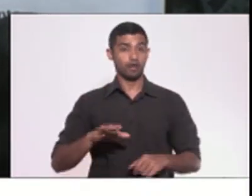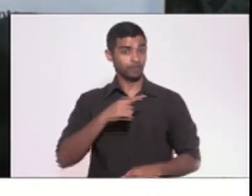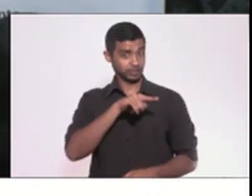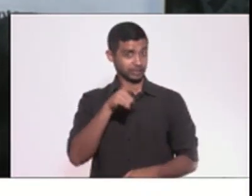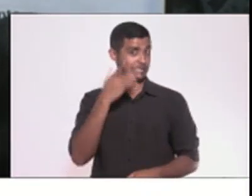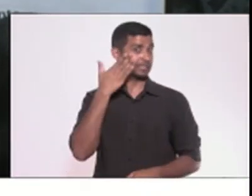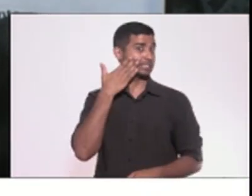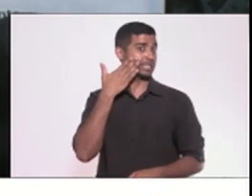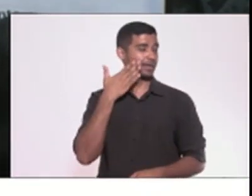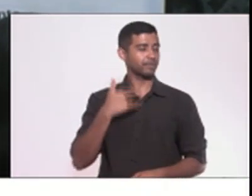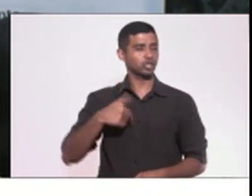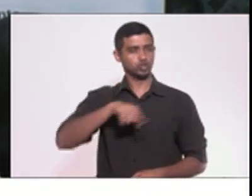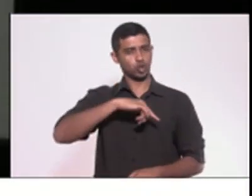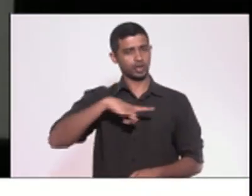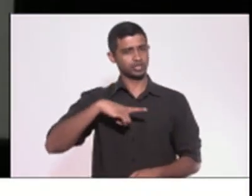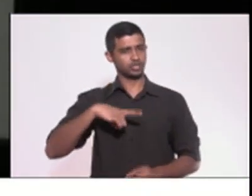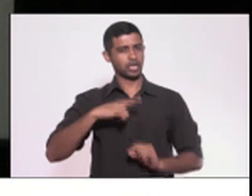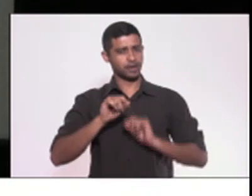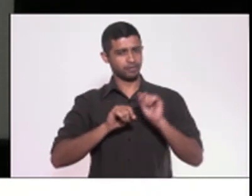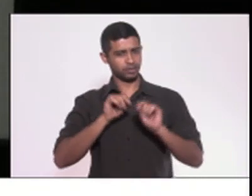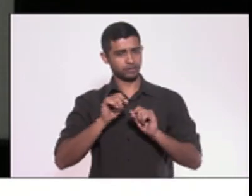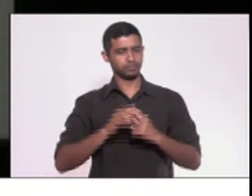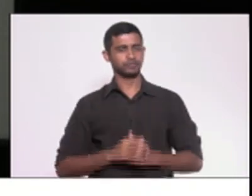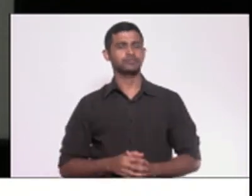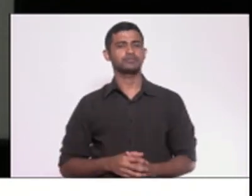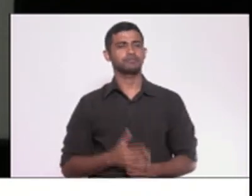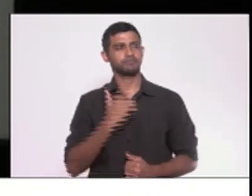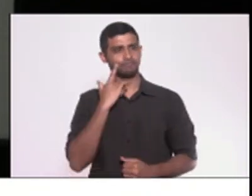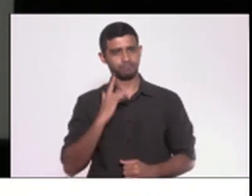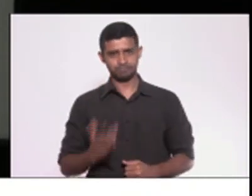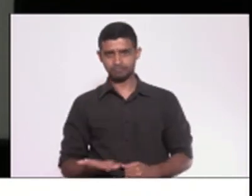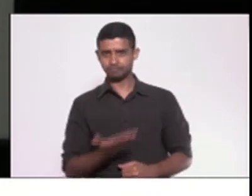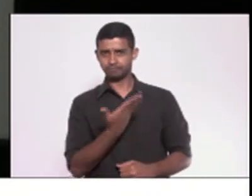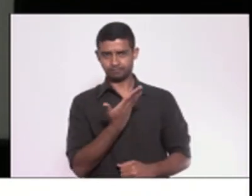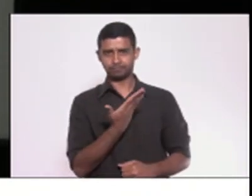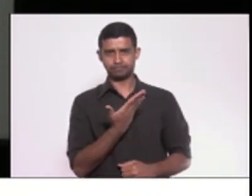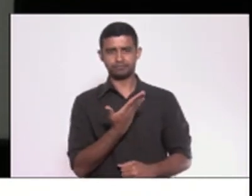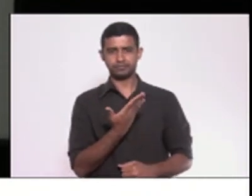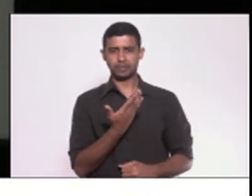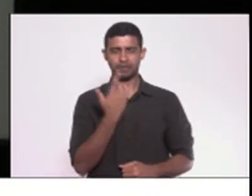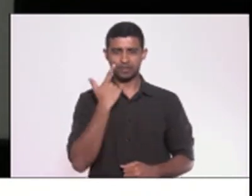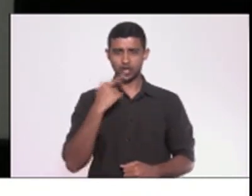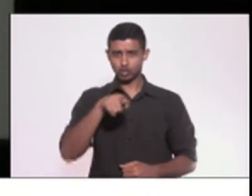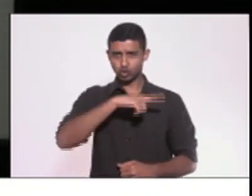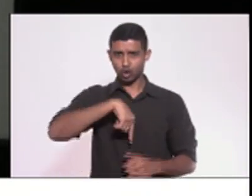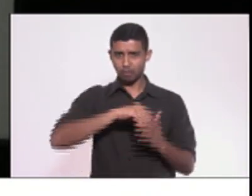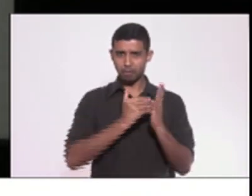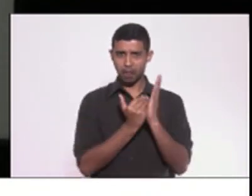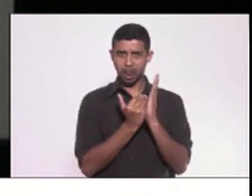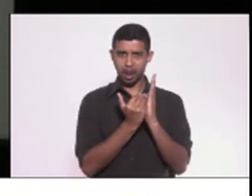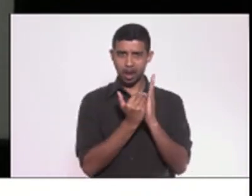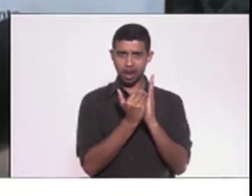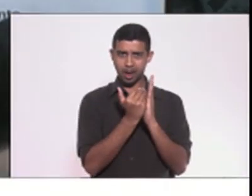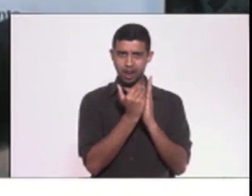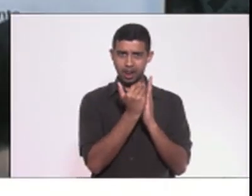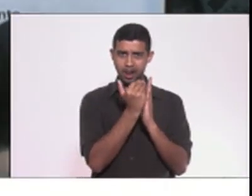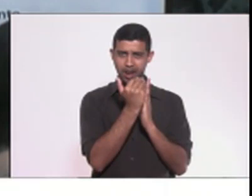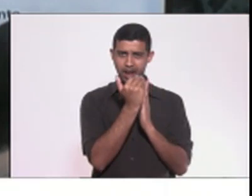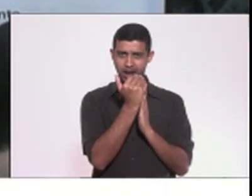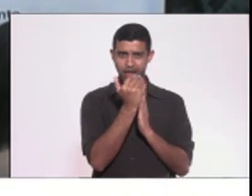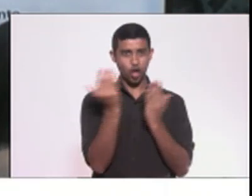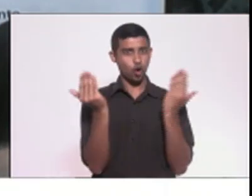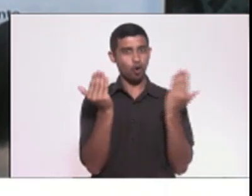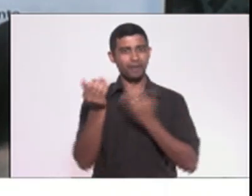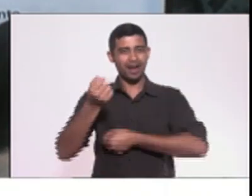vocês terem uma olhada, dando uma olhada, quanto que a gente cresceu de contratação em relação ao mesmo período do ano passado. São